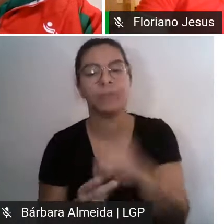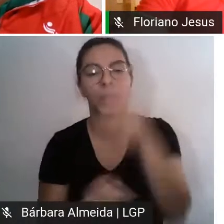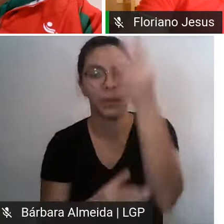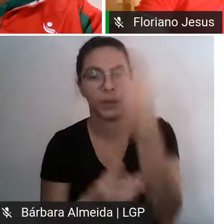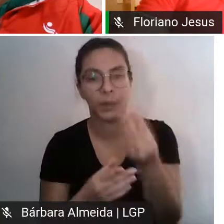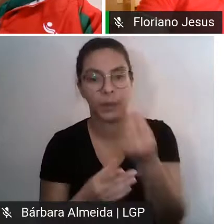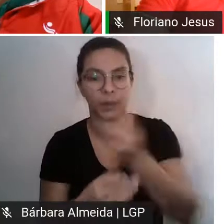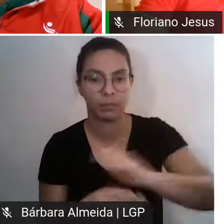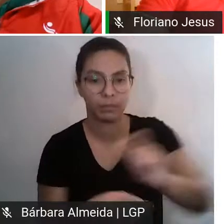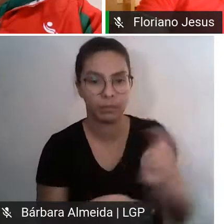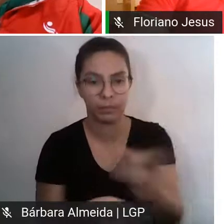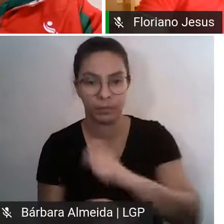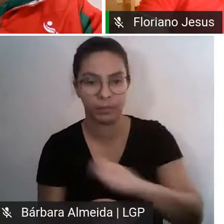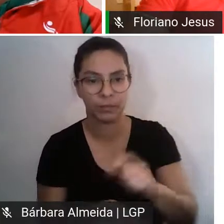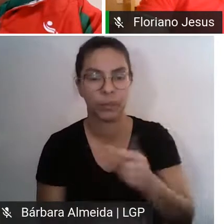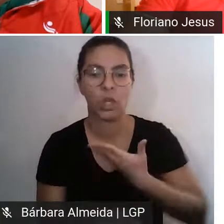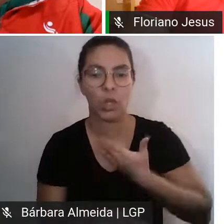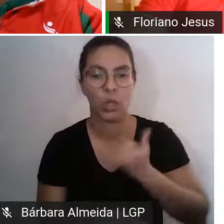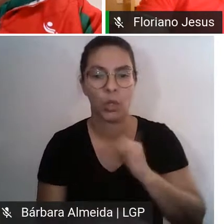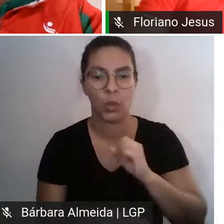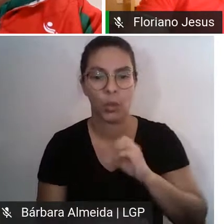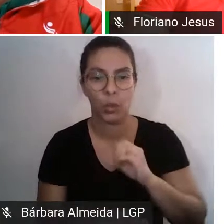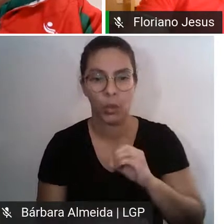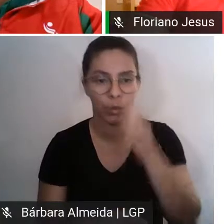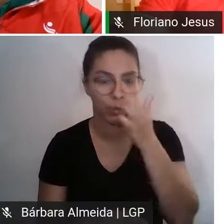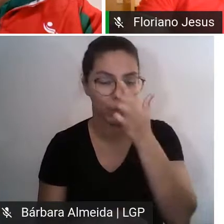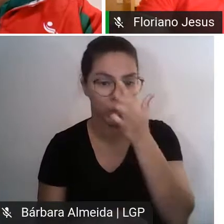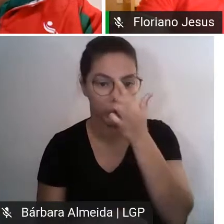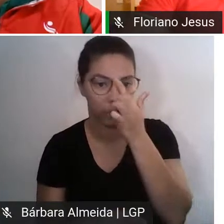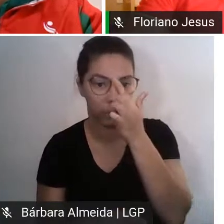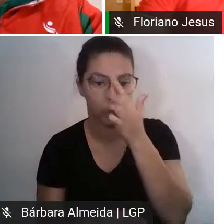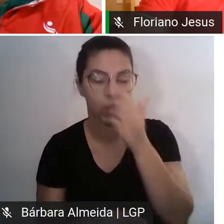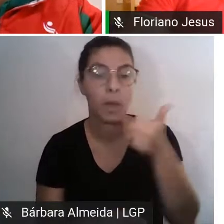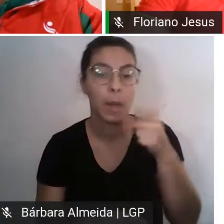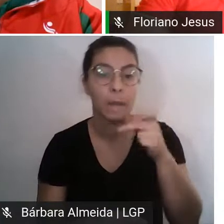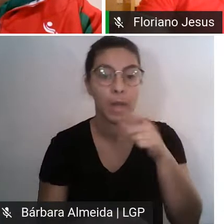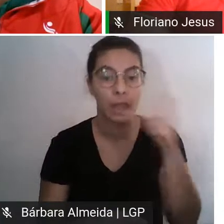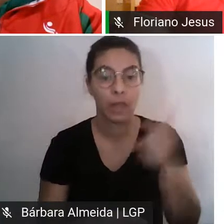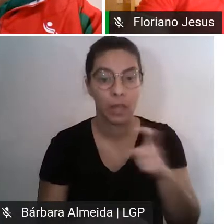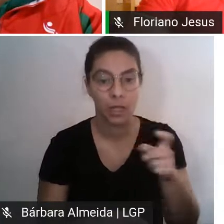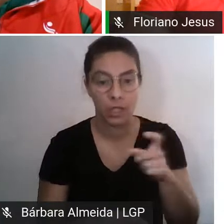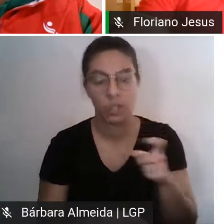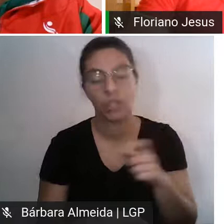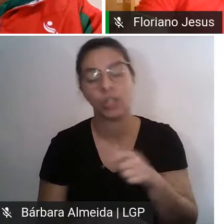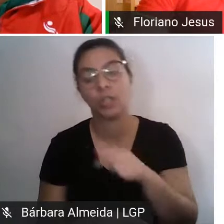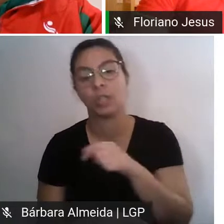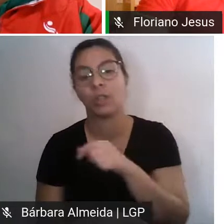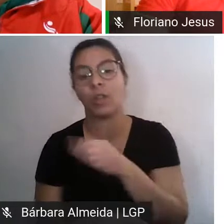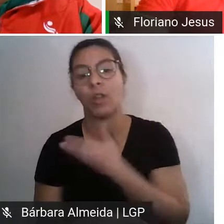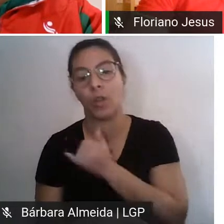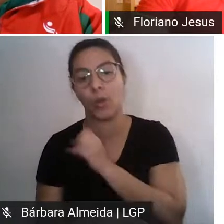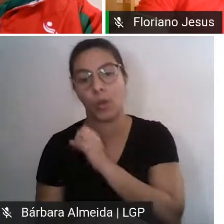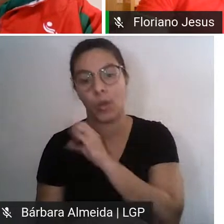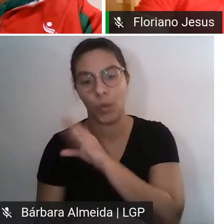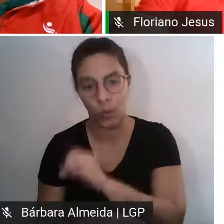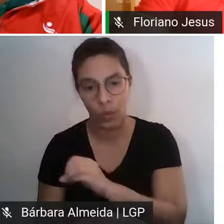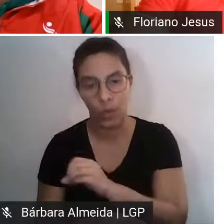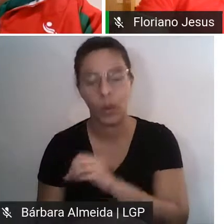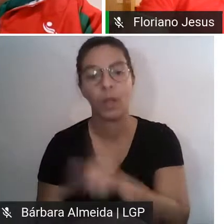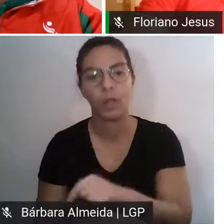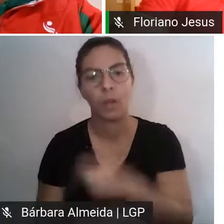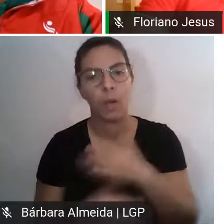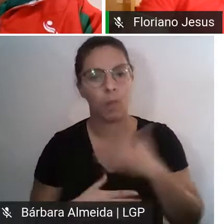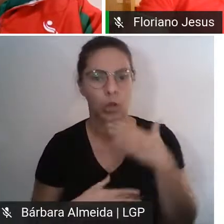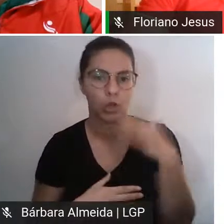Diogo, já foi referido aqui que o Diogo Daniel e a Beatriz Monteiro são atletas muito jovens, mas que pela dedicação que têm demonstrado